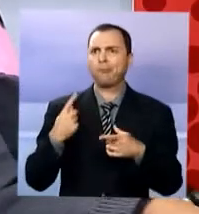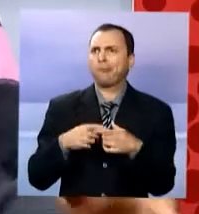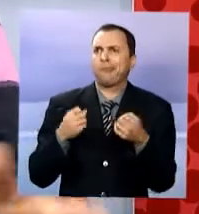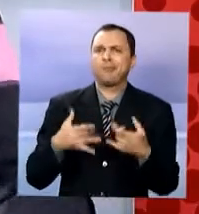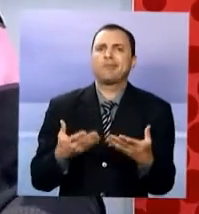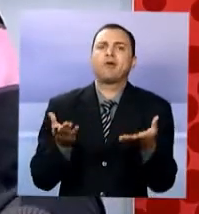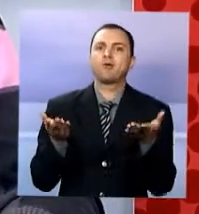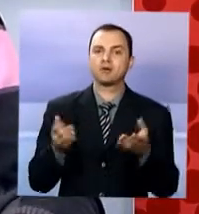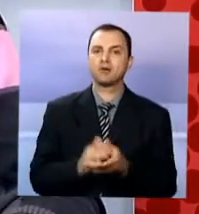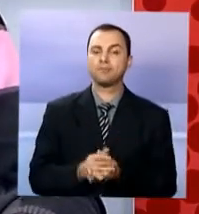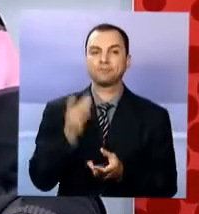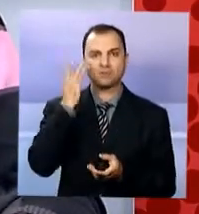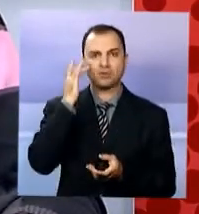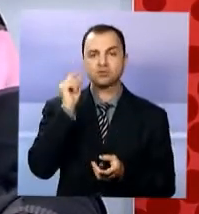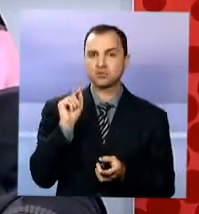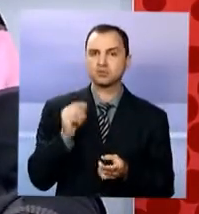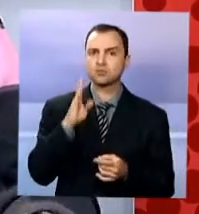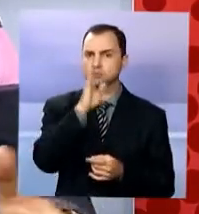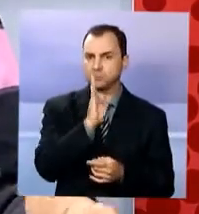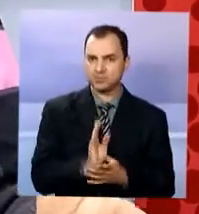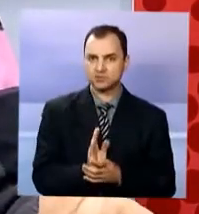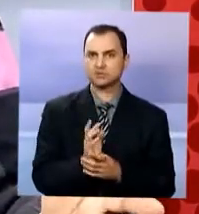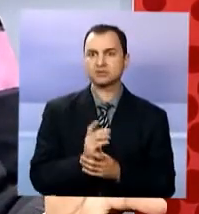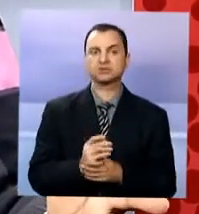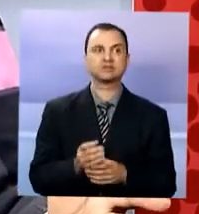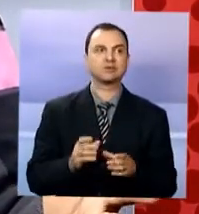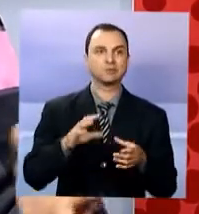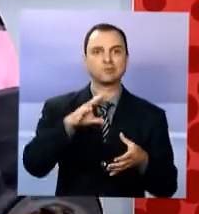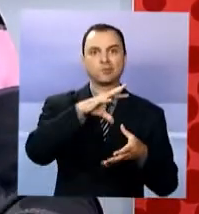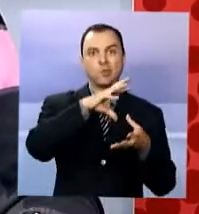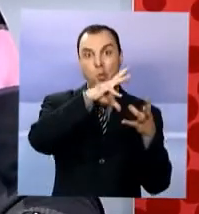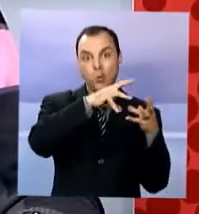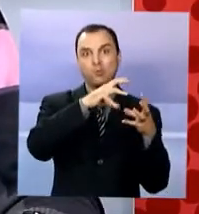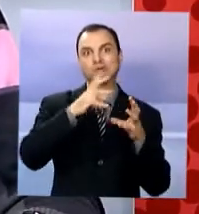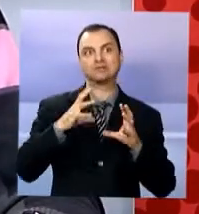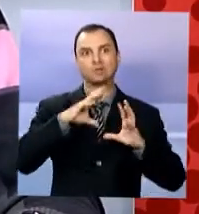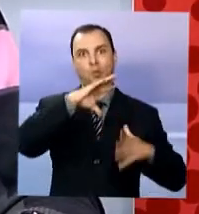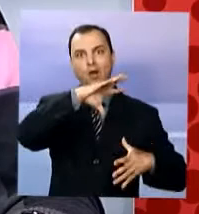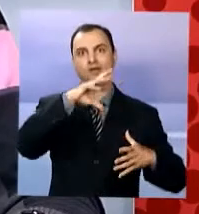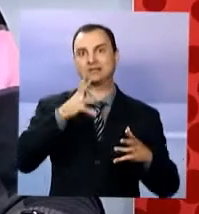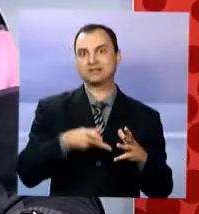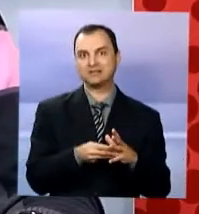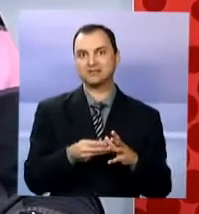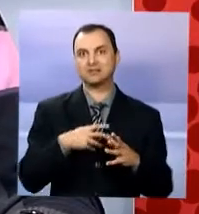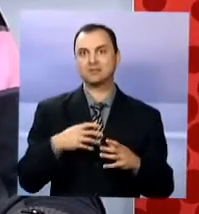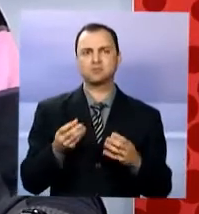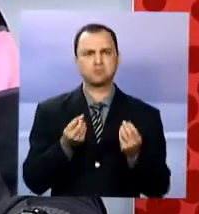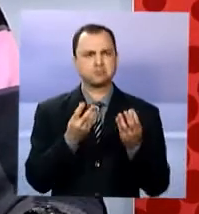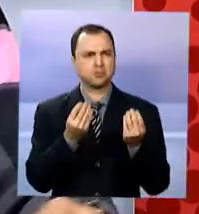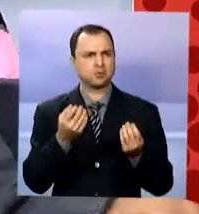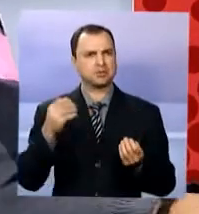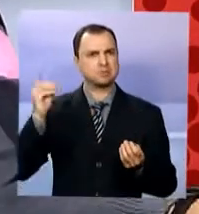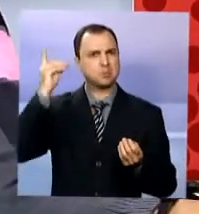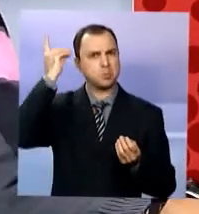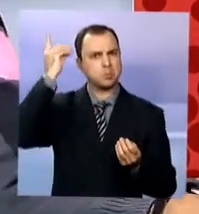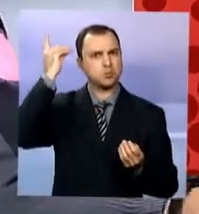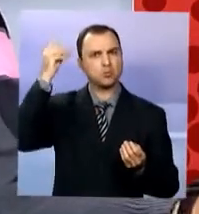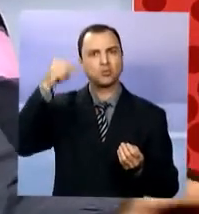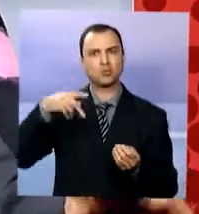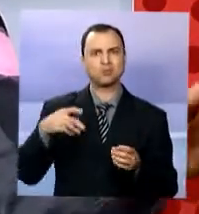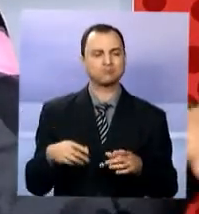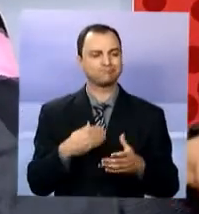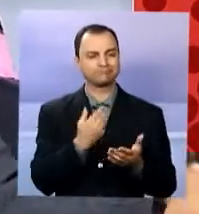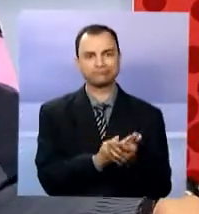explicar o Brasil o Brasil um continente né Eu acho que muitos talentos estão